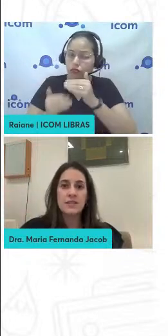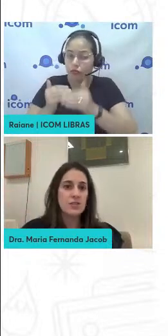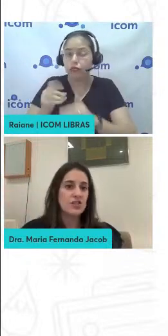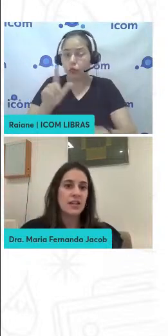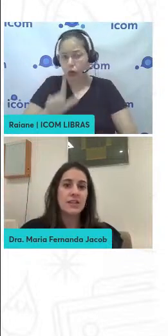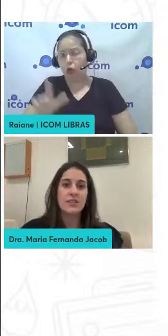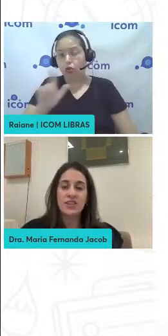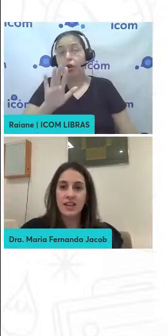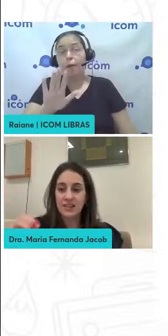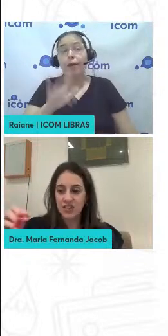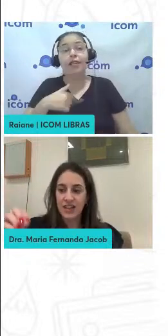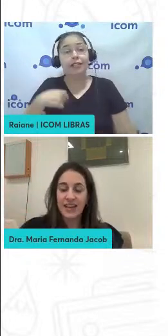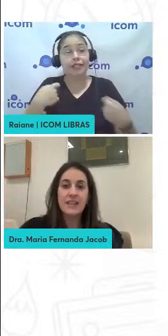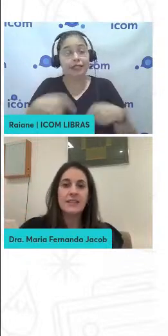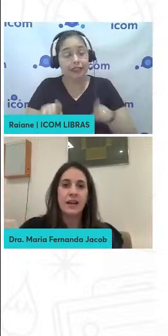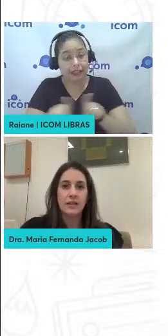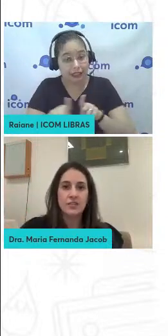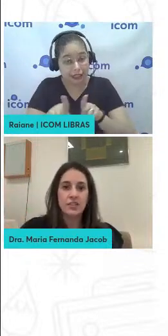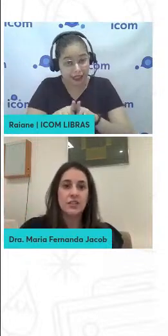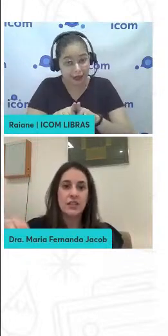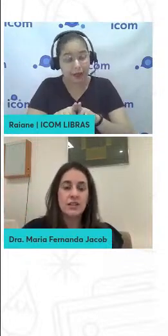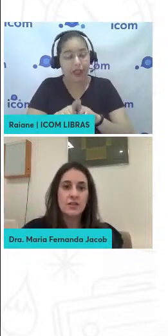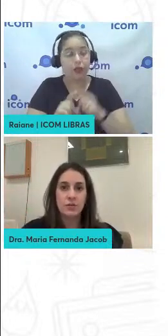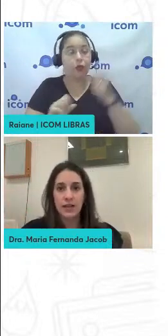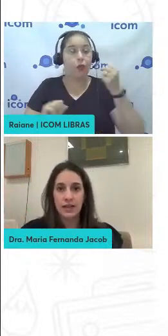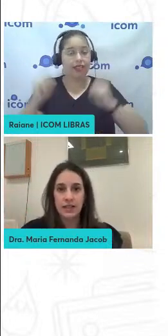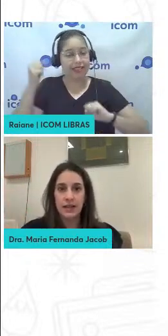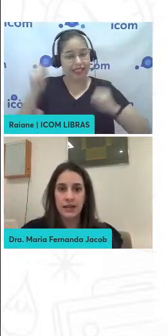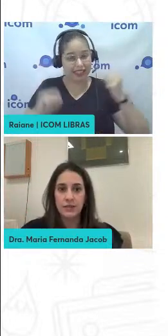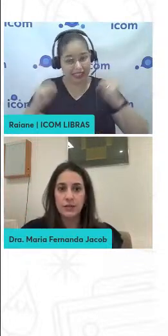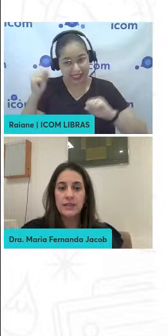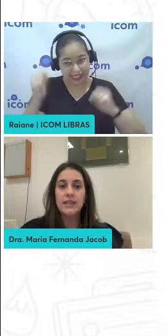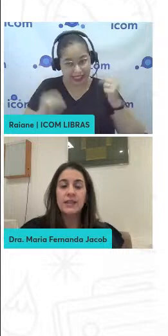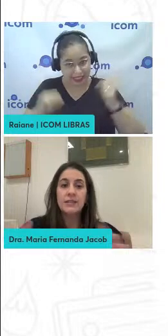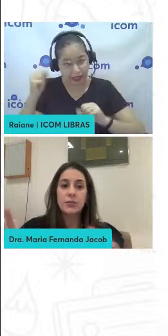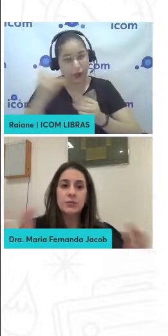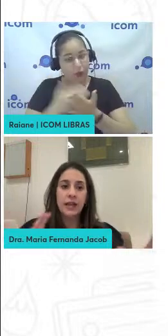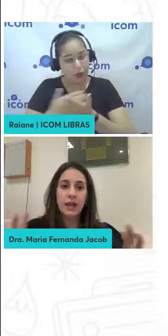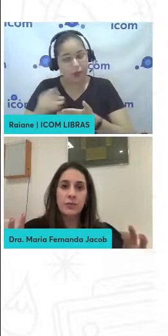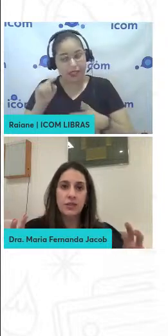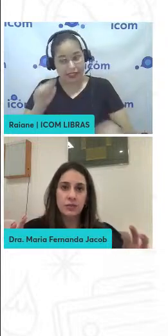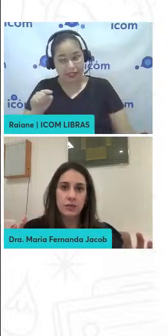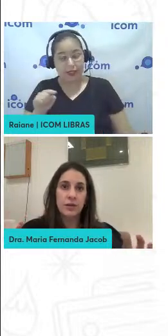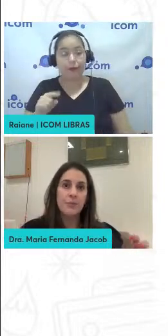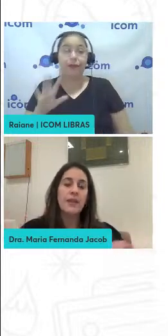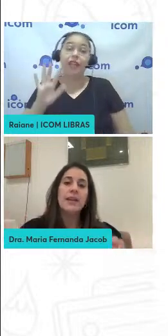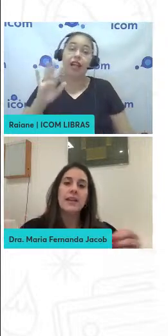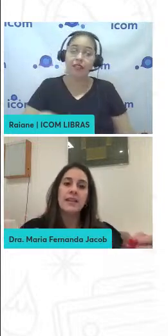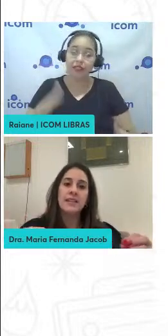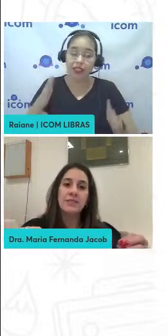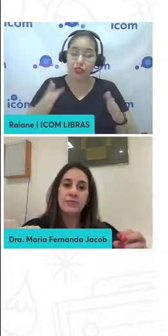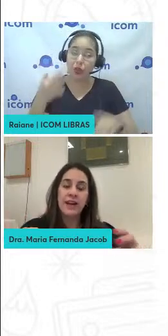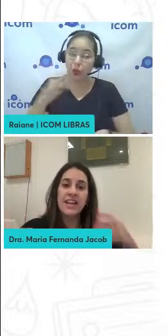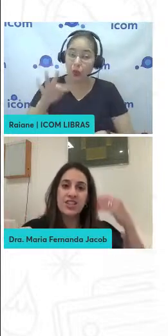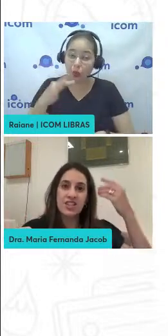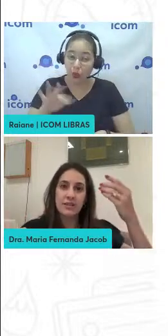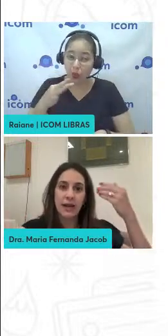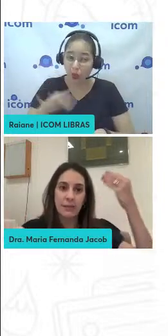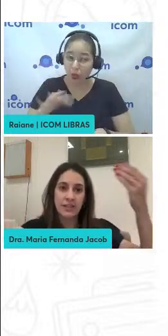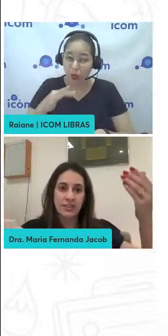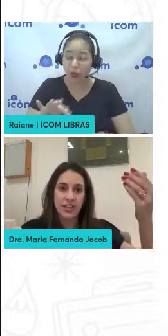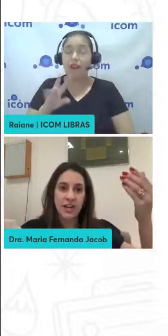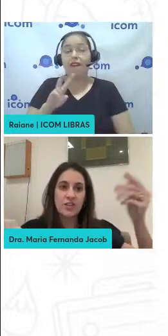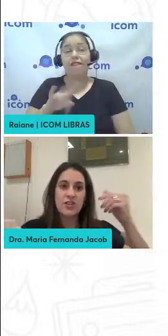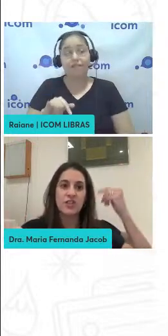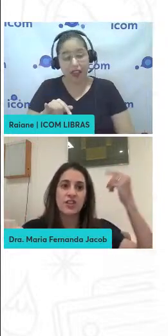vezes o exercício já entra de início naquele caso. Então, o tempo da dor, ele vai